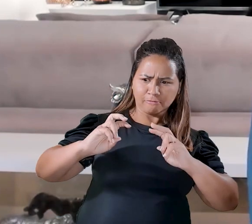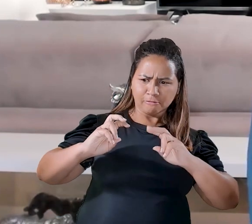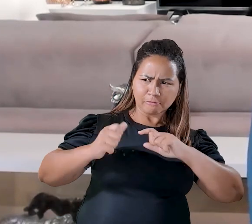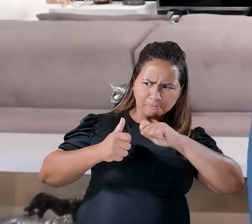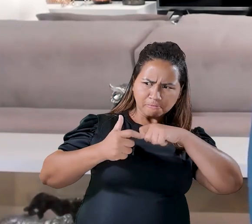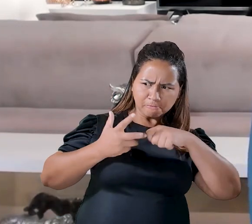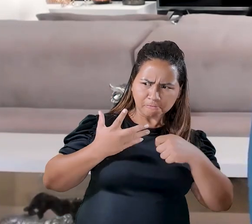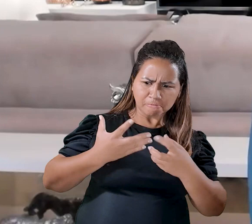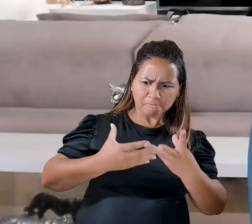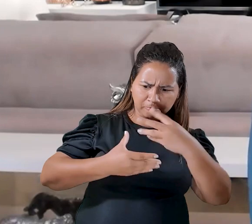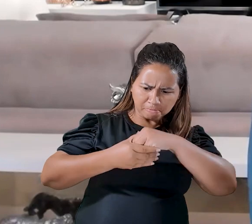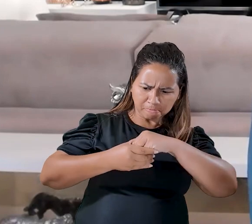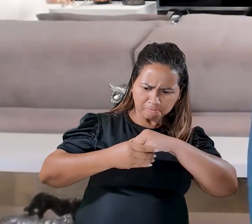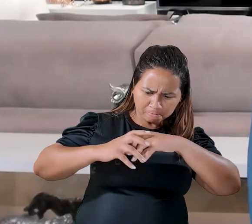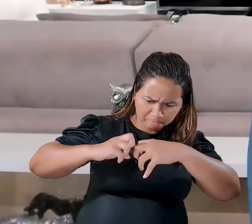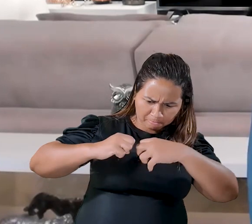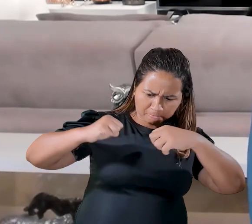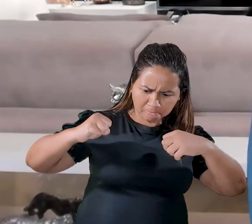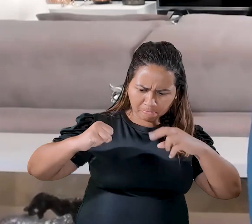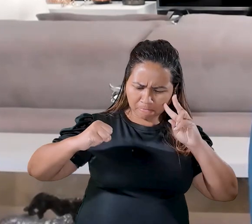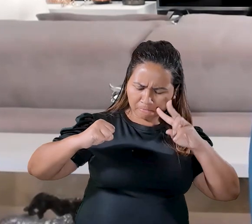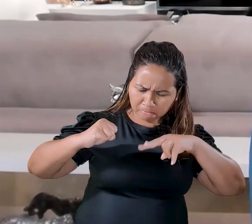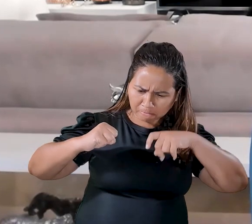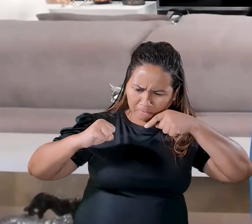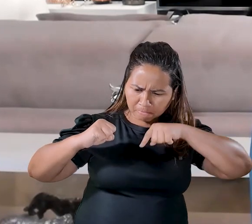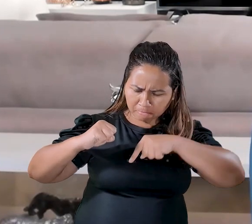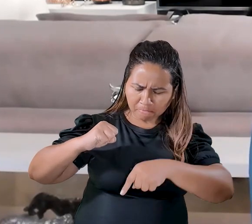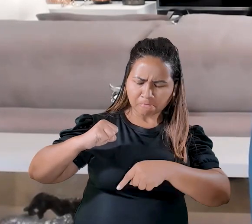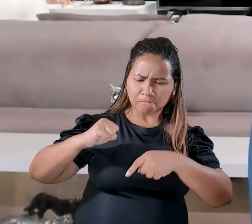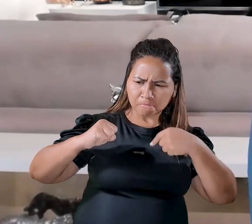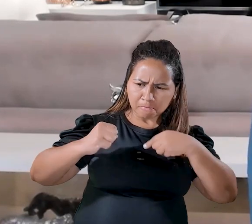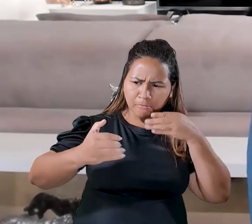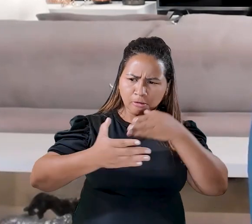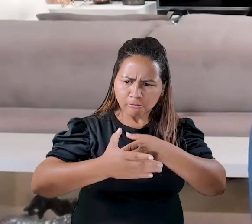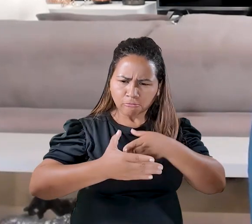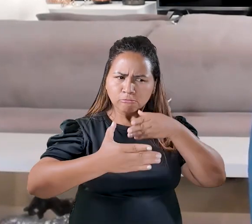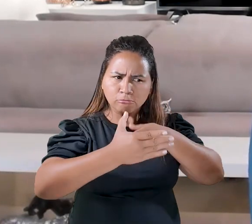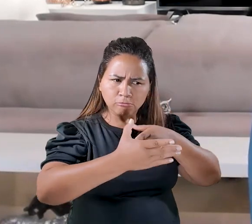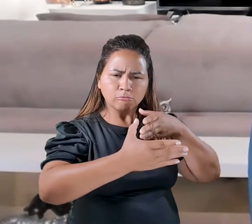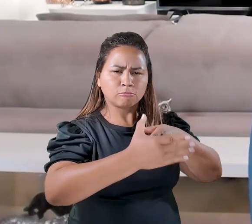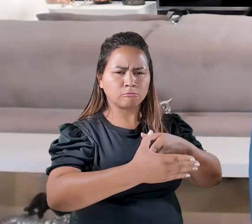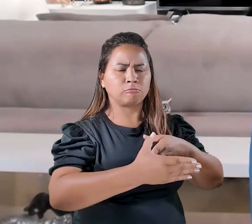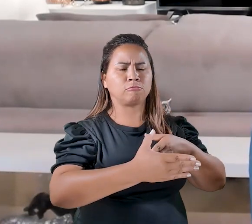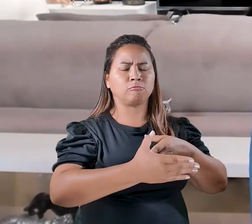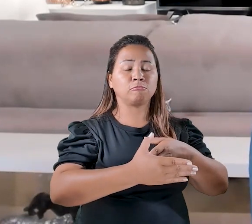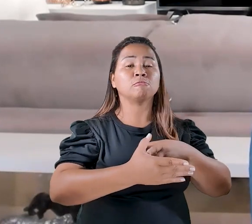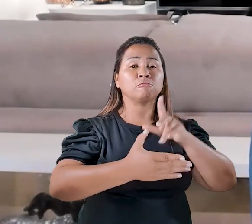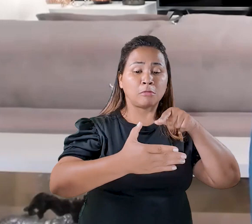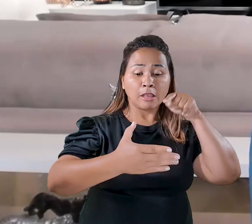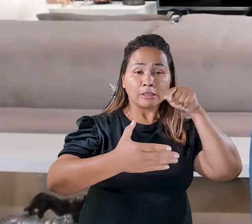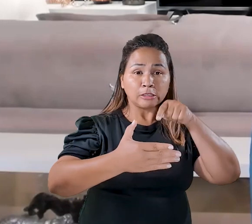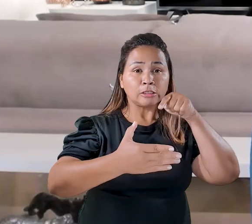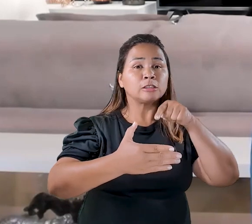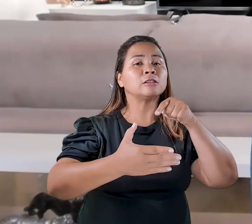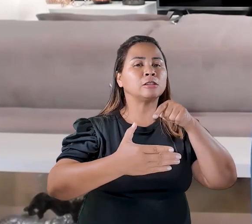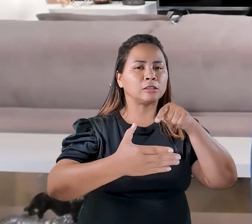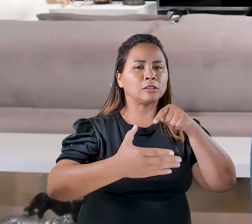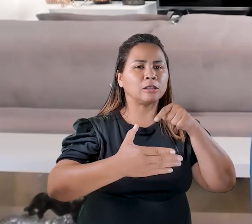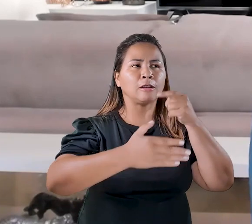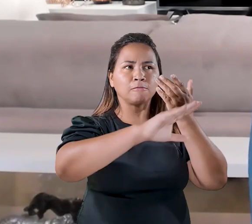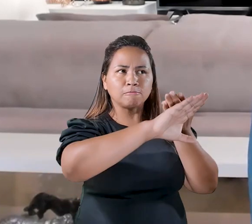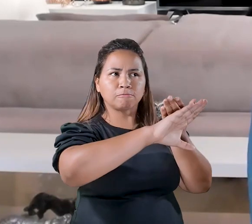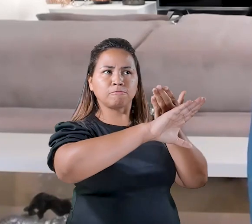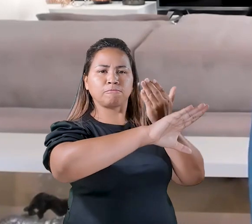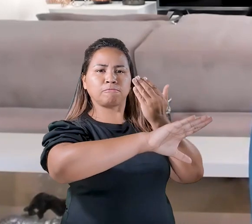algo dentro de você que te impede. E é isso que está te separando do teu